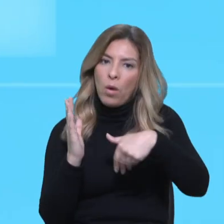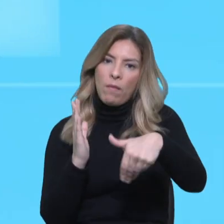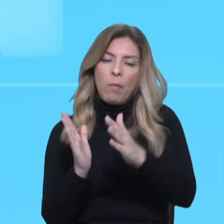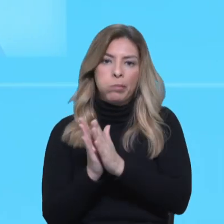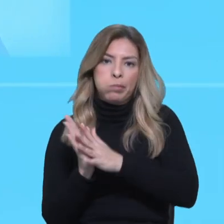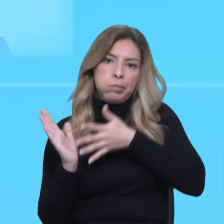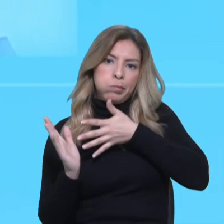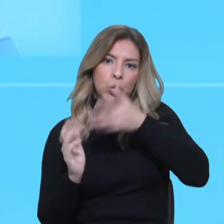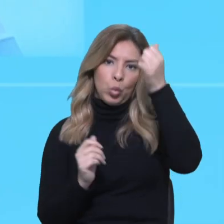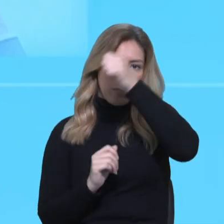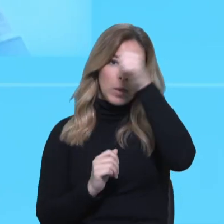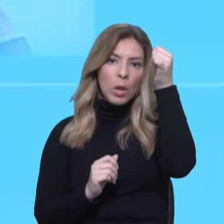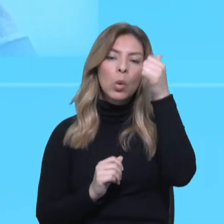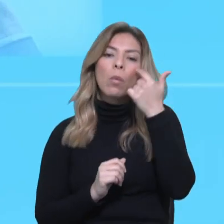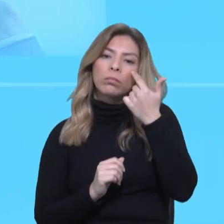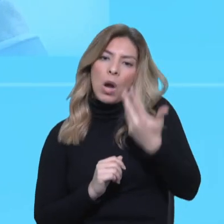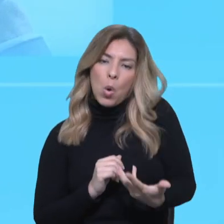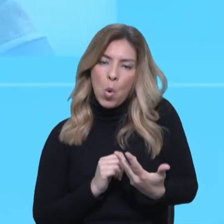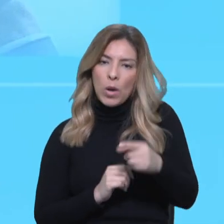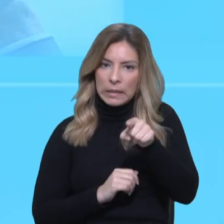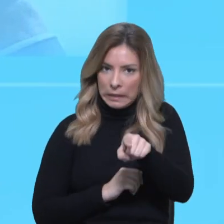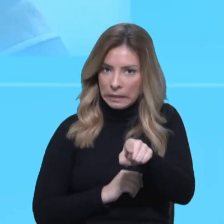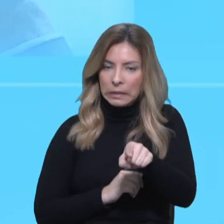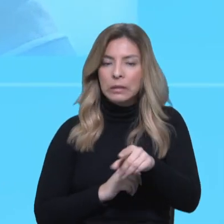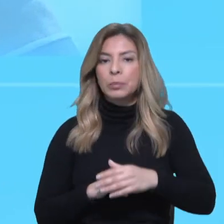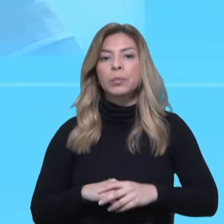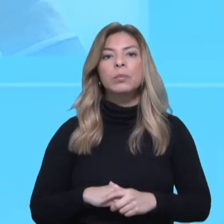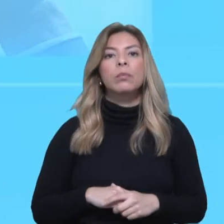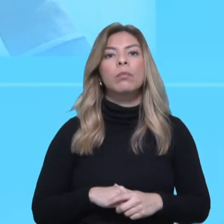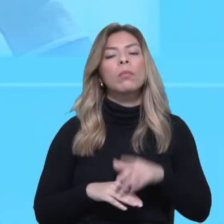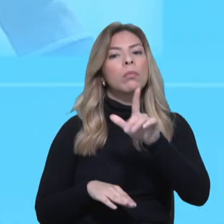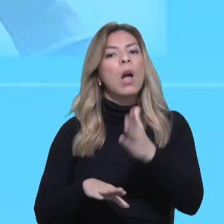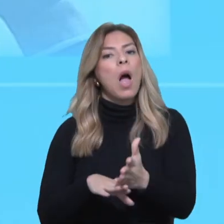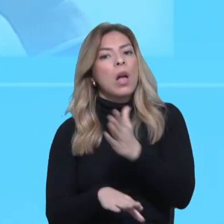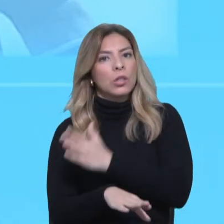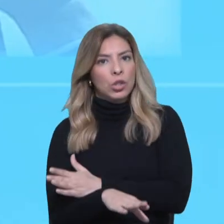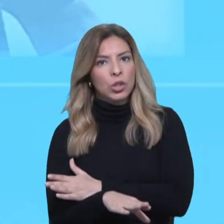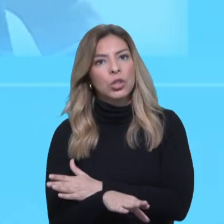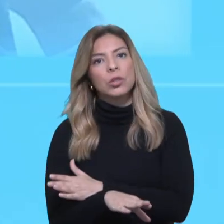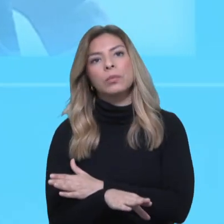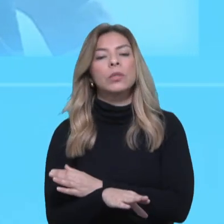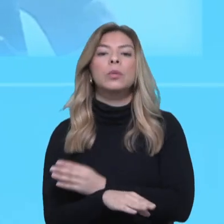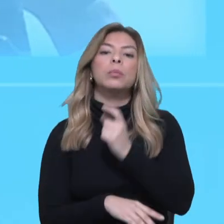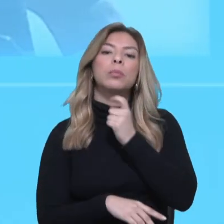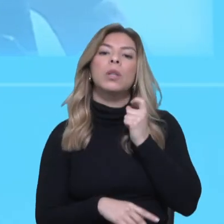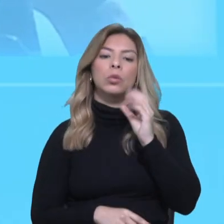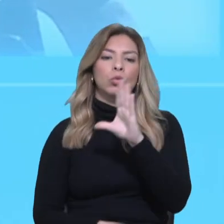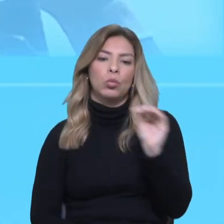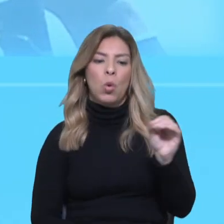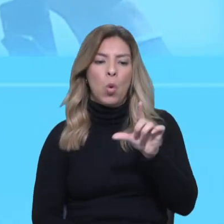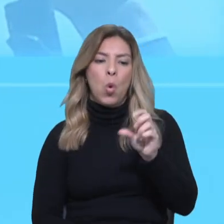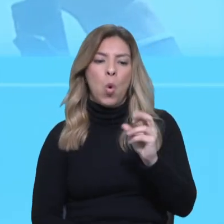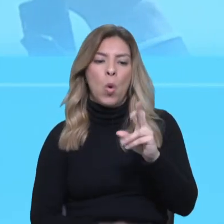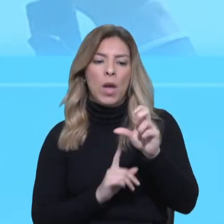Vamos a esse exercício agora. Antes, vamos ouvir o Padre João Lourenço nessa